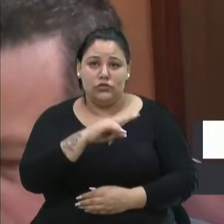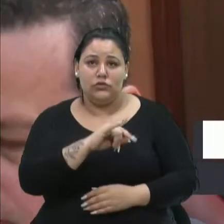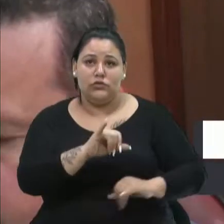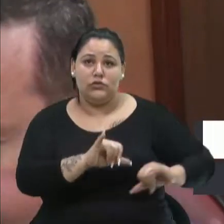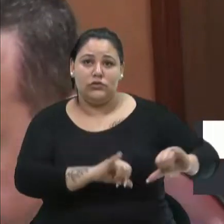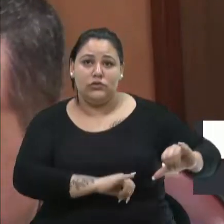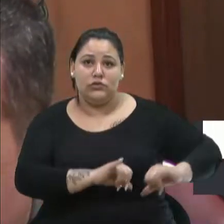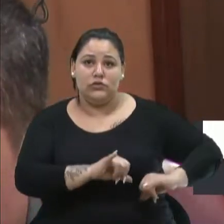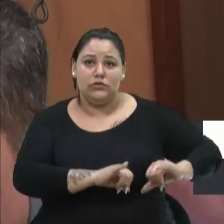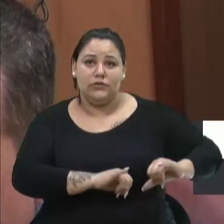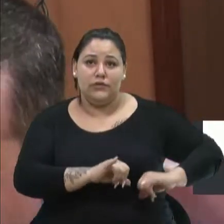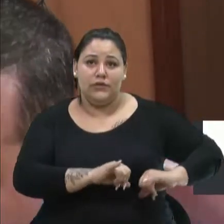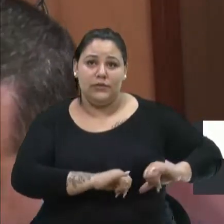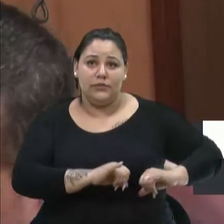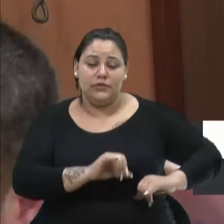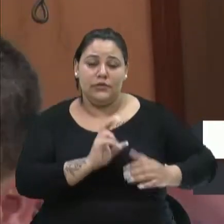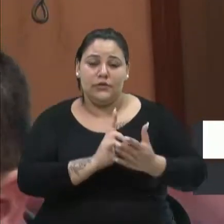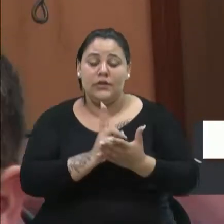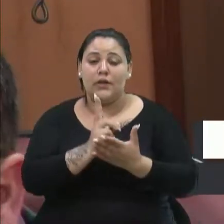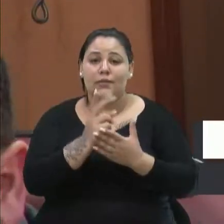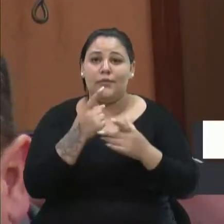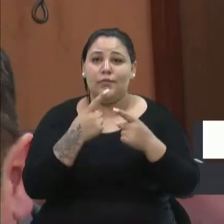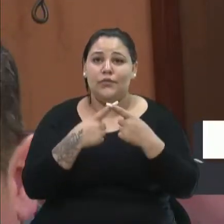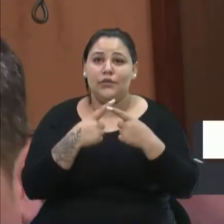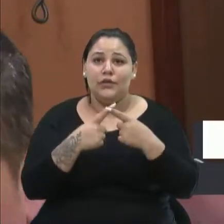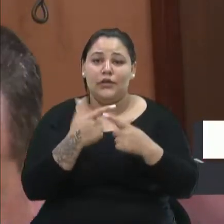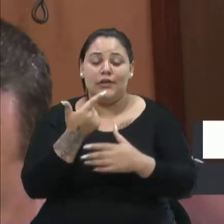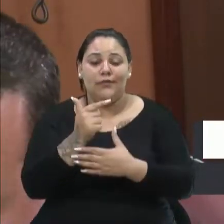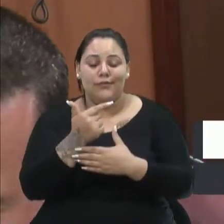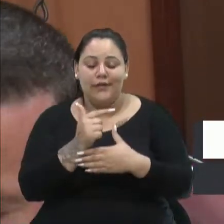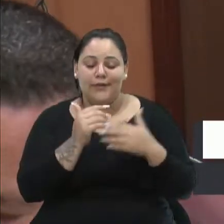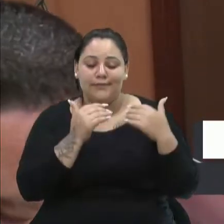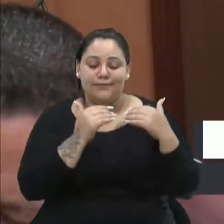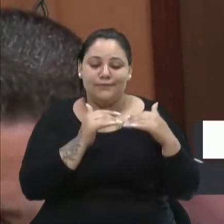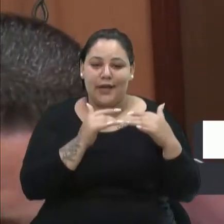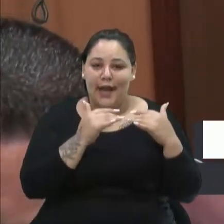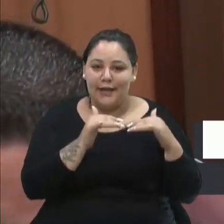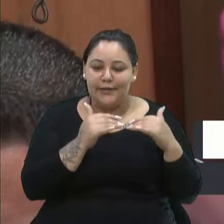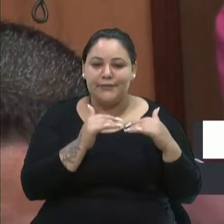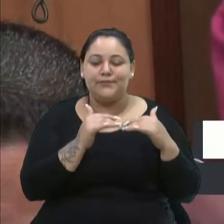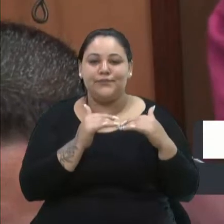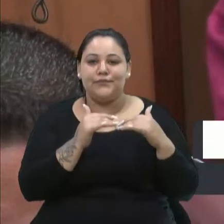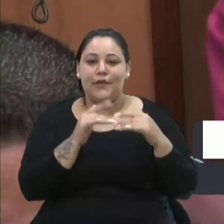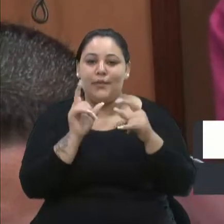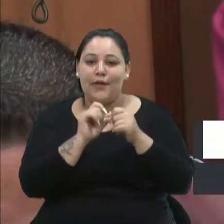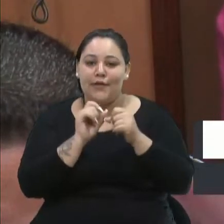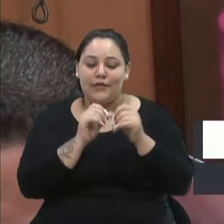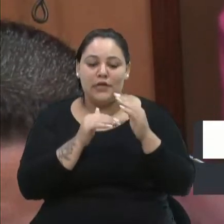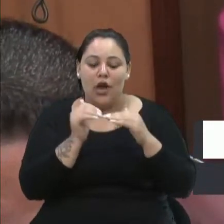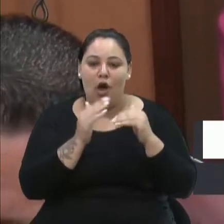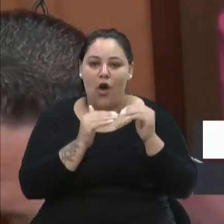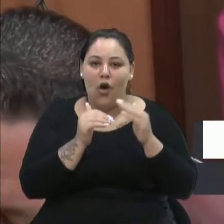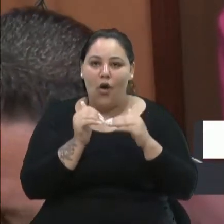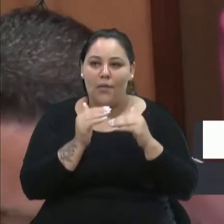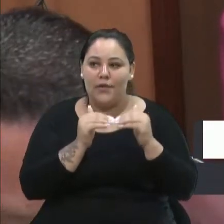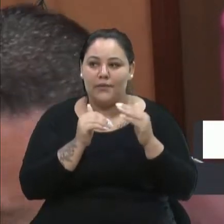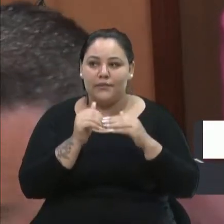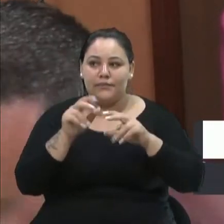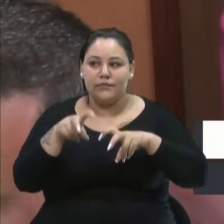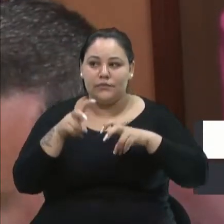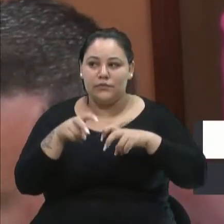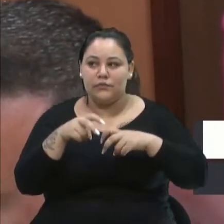por, muitas vezes, não ter o maquinário necessário para realizar alguma obra, algum trabalho, a gente sabe